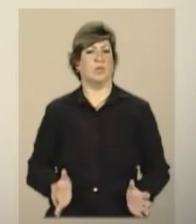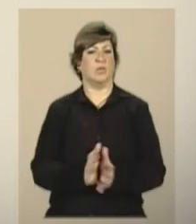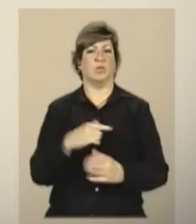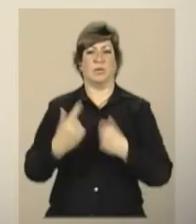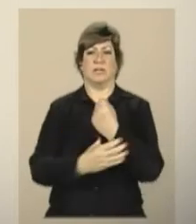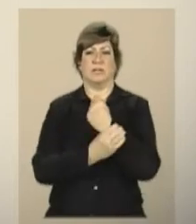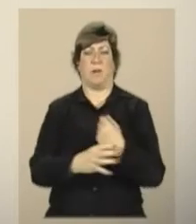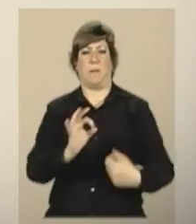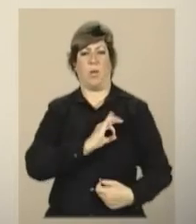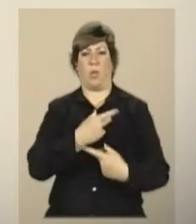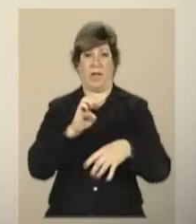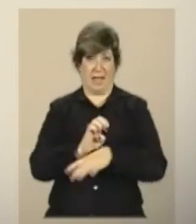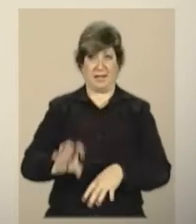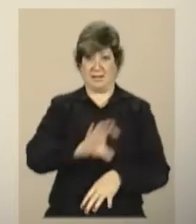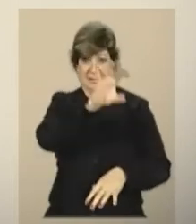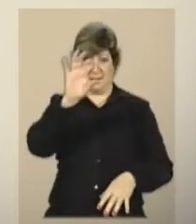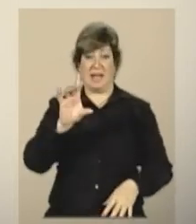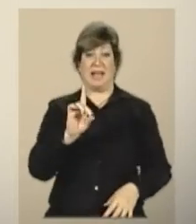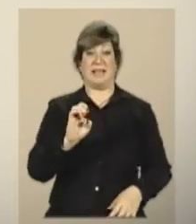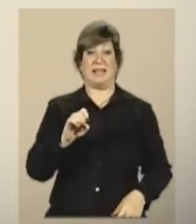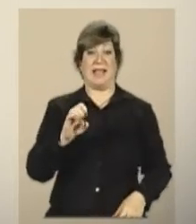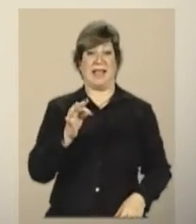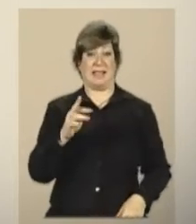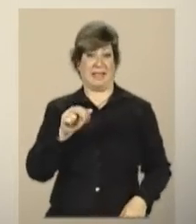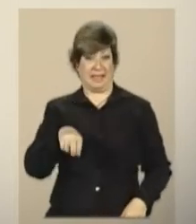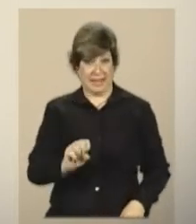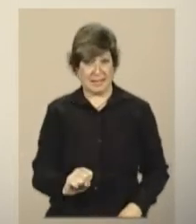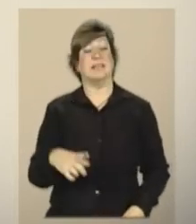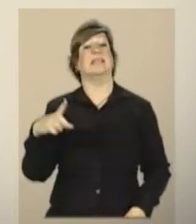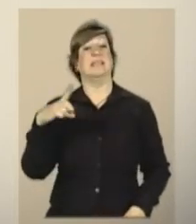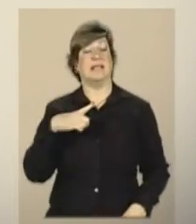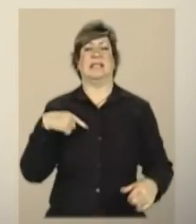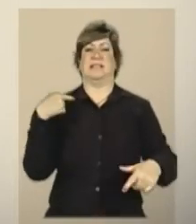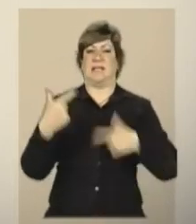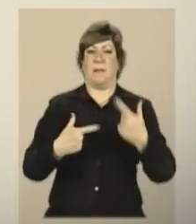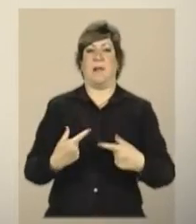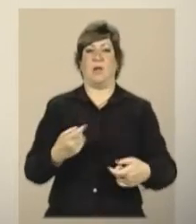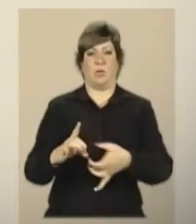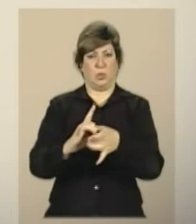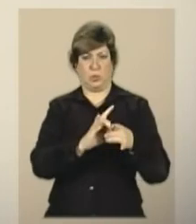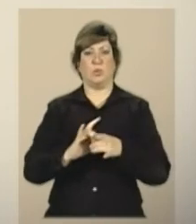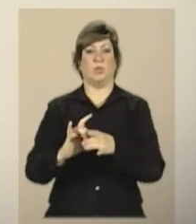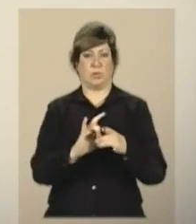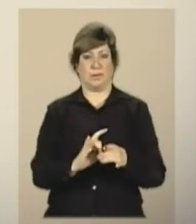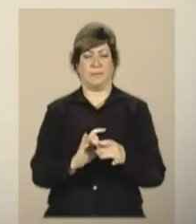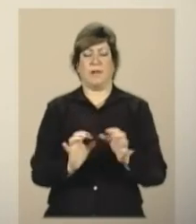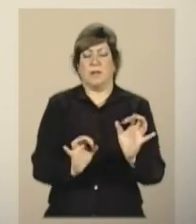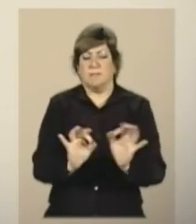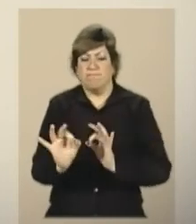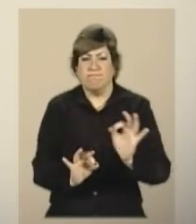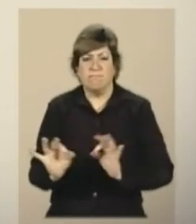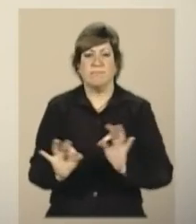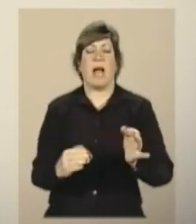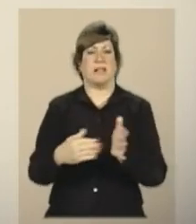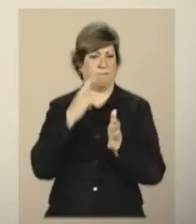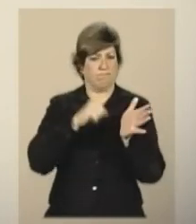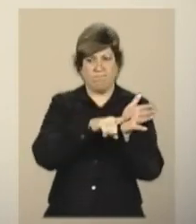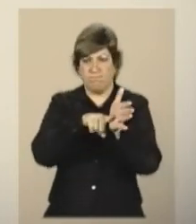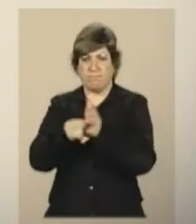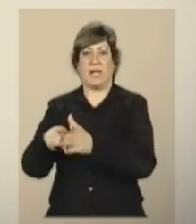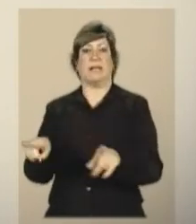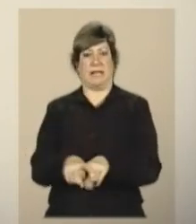dos estados e os Detrans estão trabalhando de forma articulada desde o planejamento até a